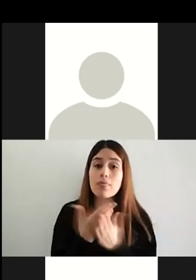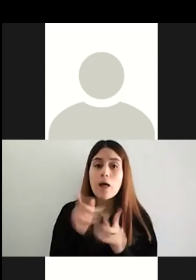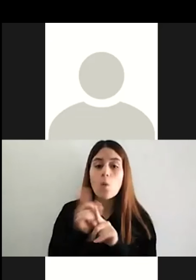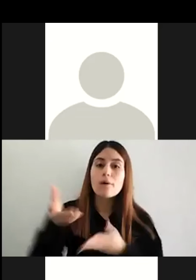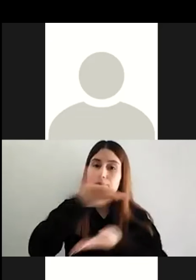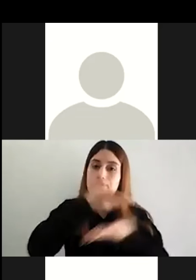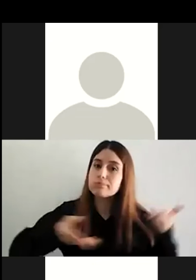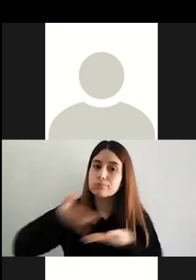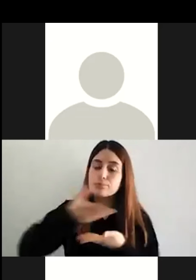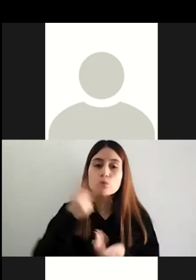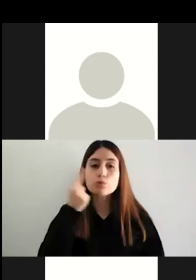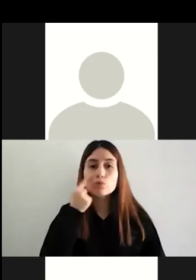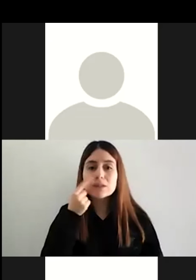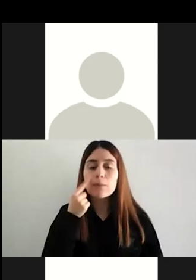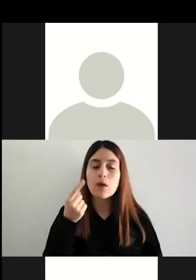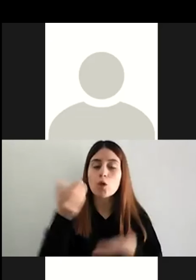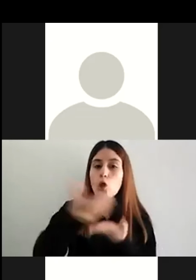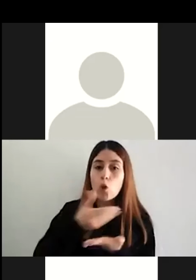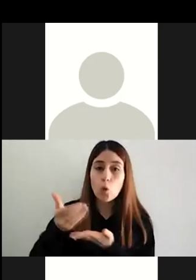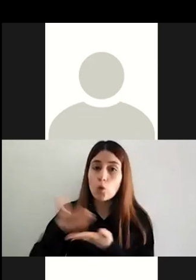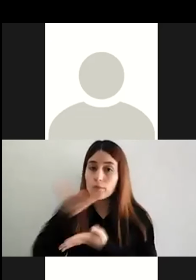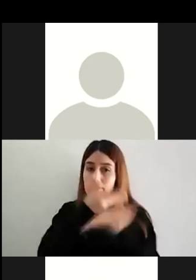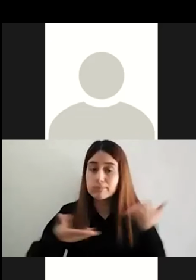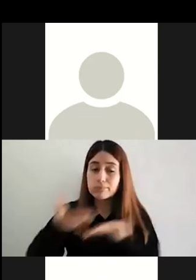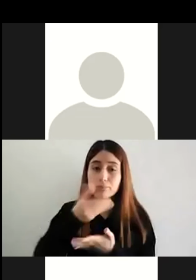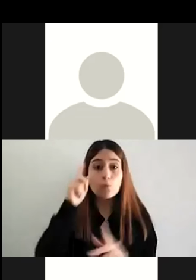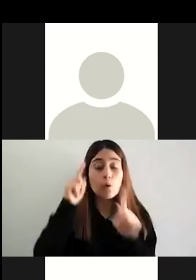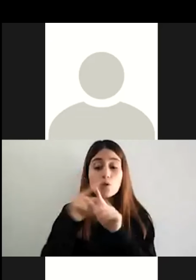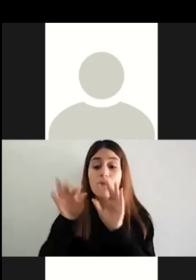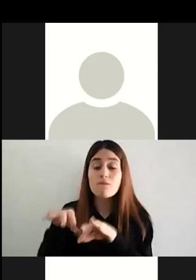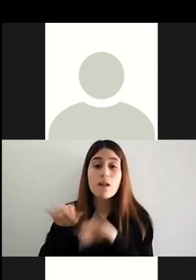de conhecimento e de recurso, gerando no final o melhor